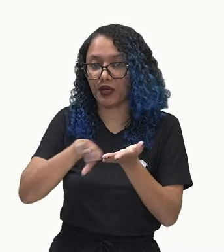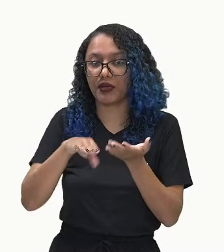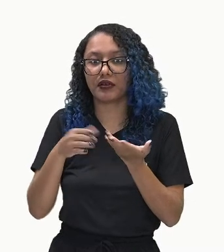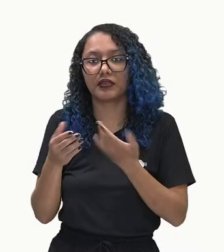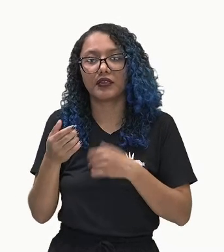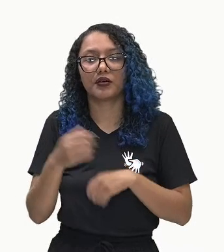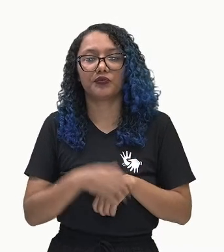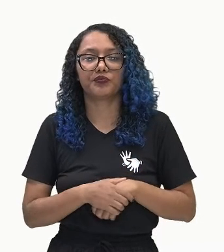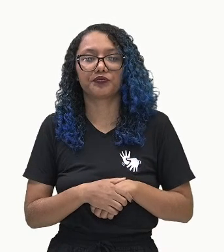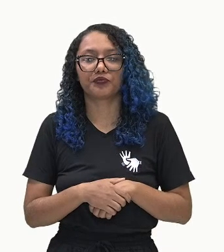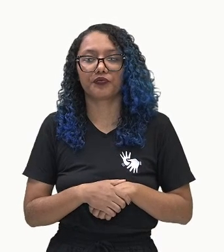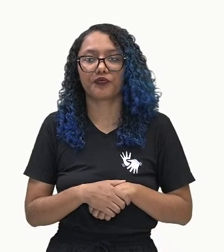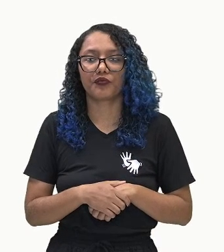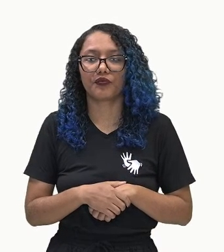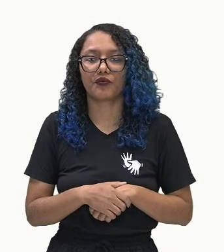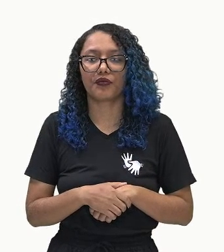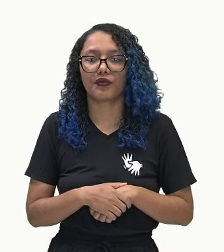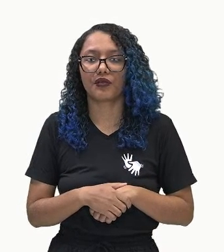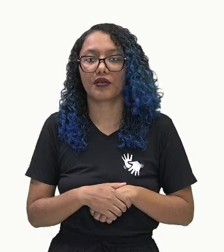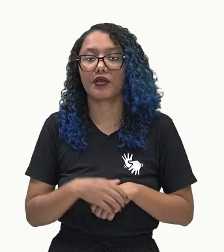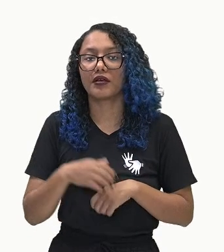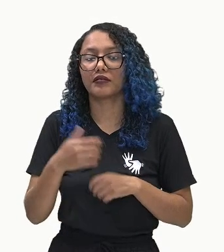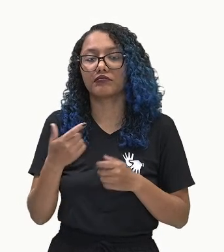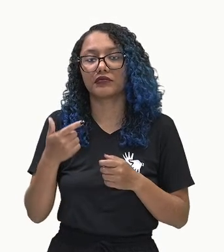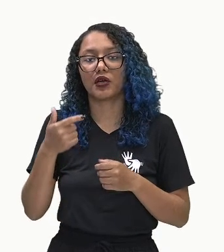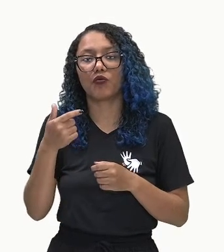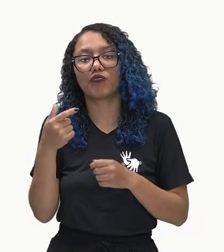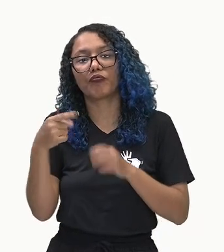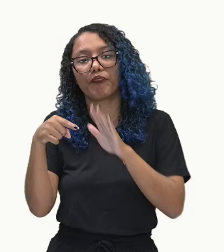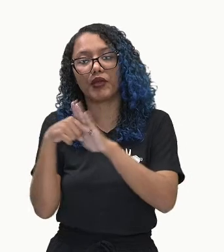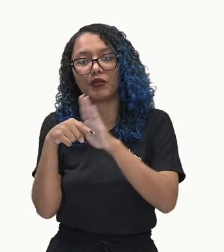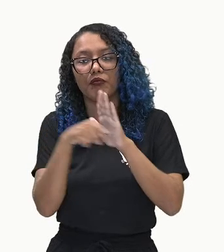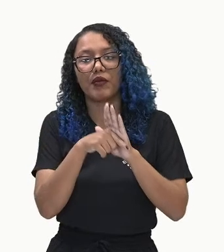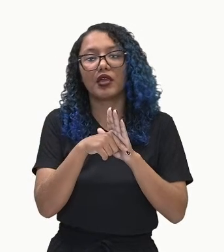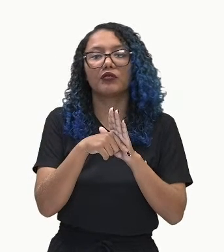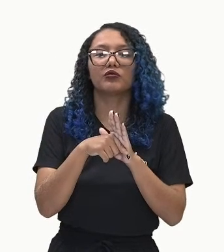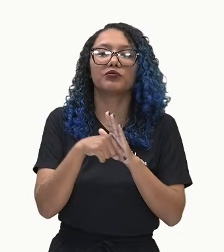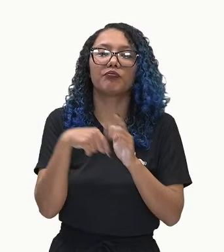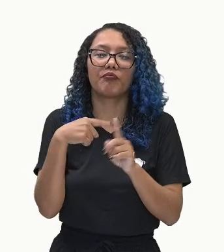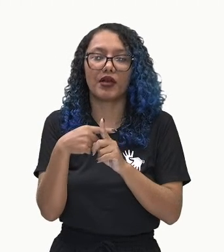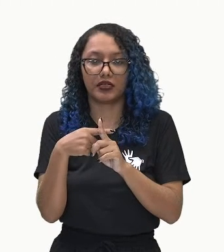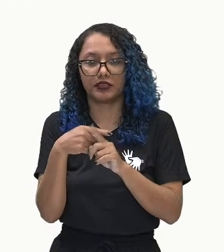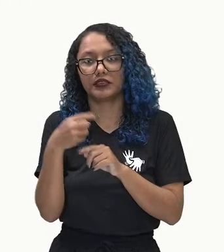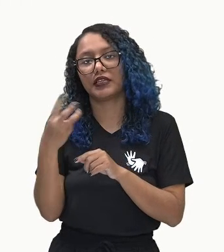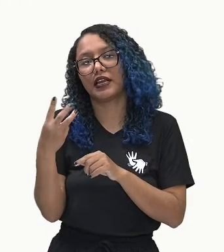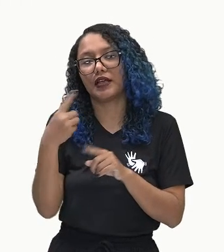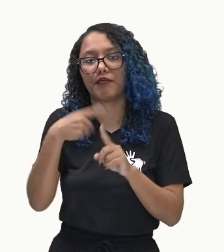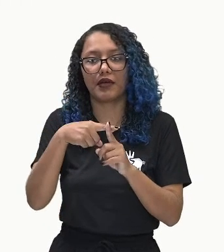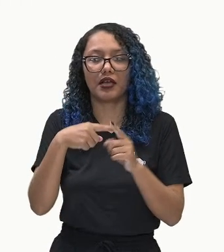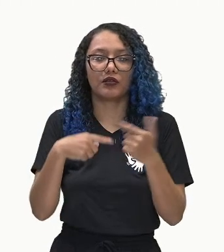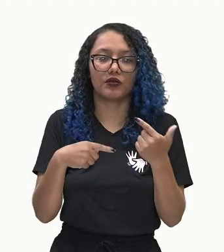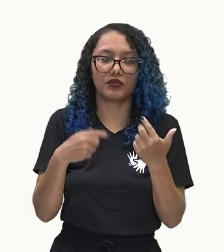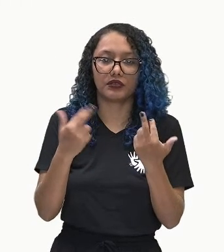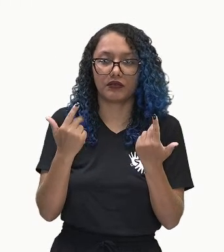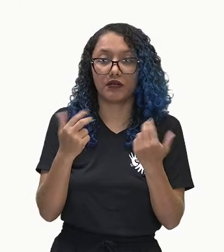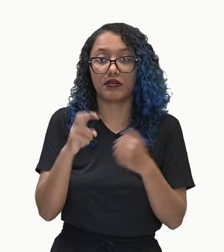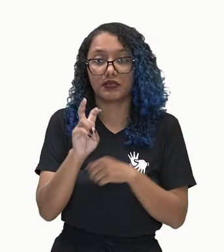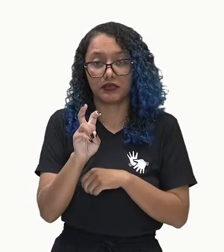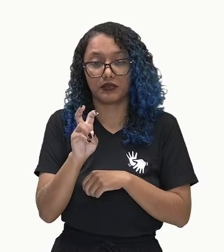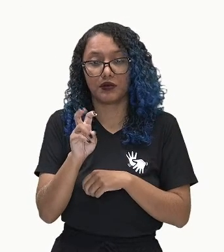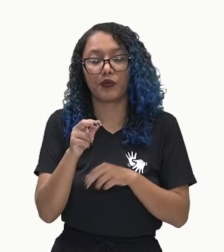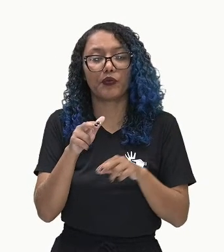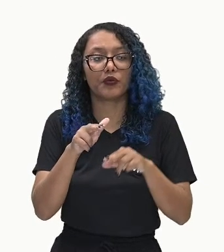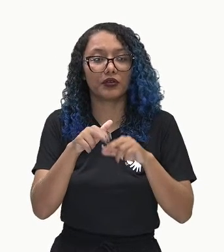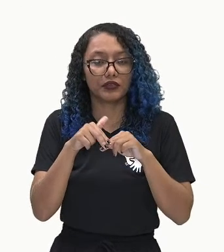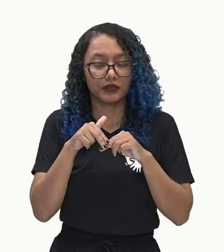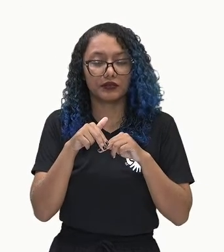menos com menos, mais 2. 3 mais 2 é igual a 5. Então, por isso que a distância